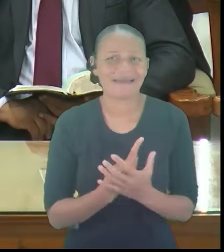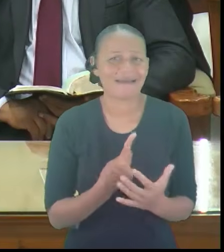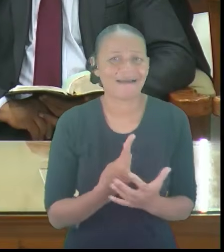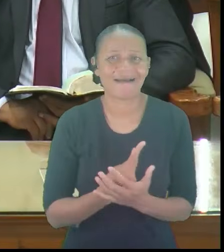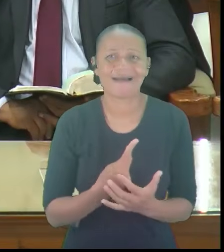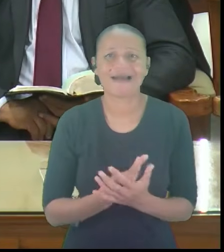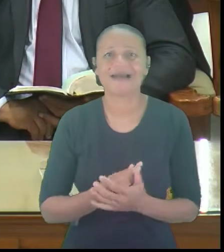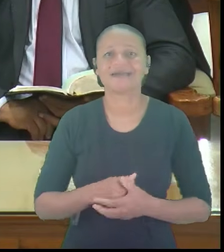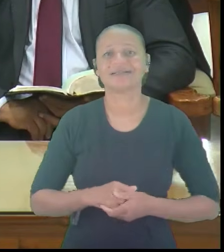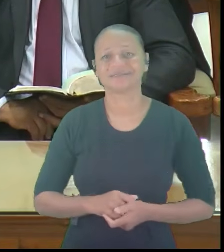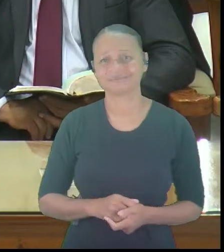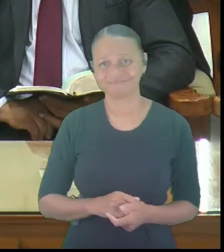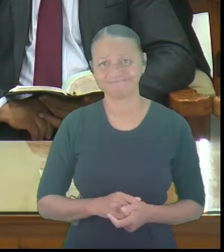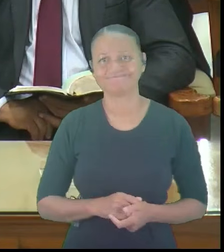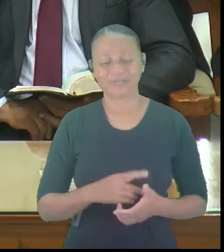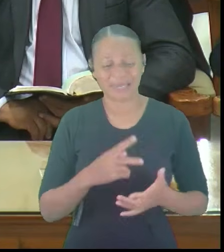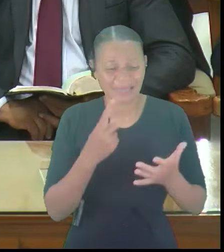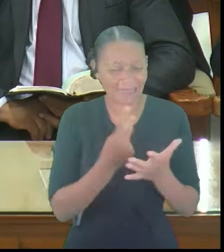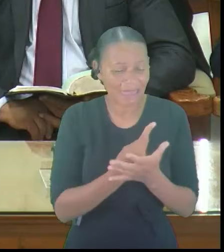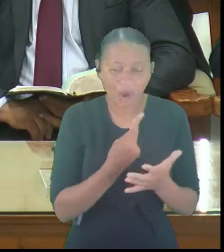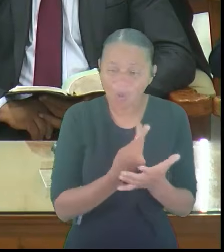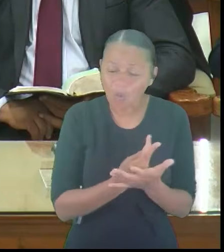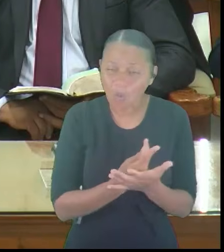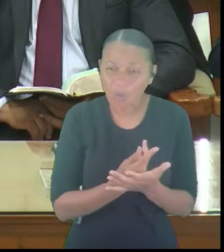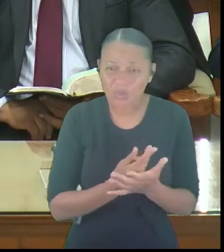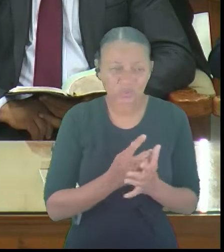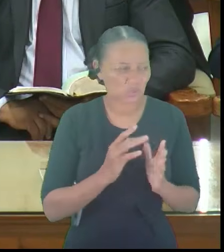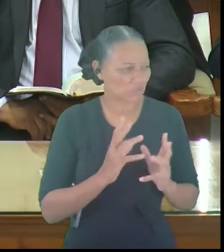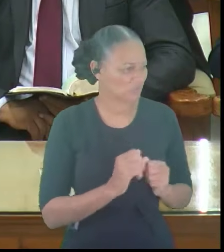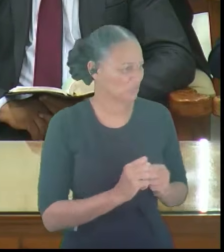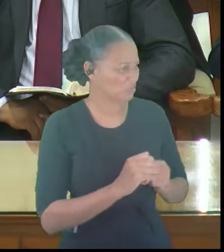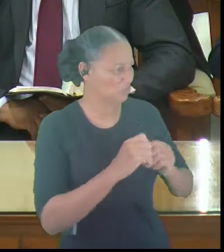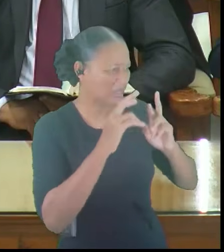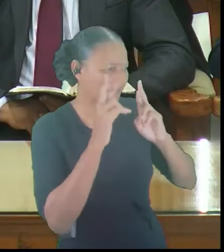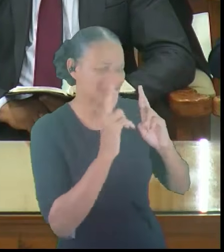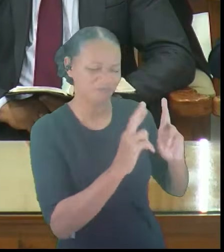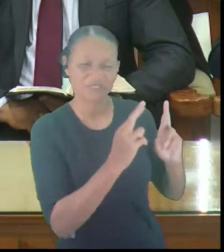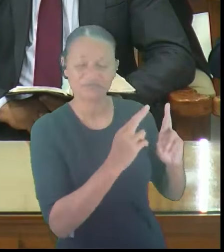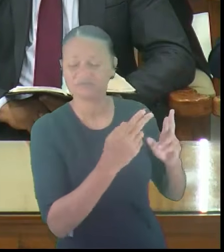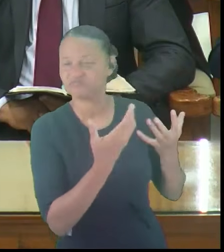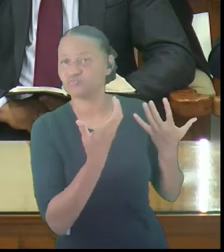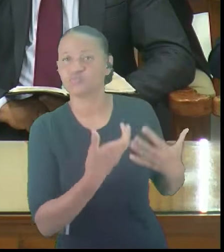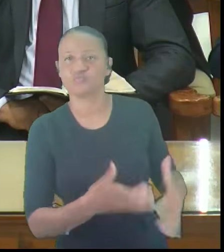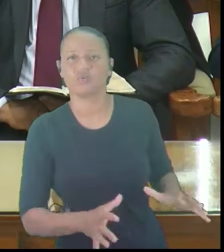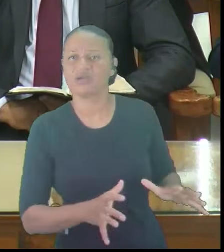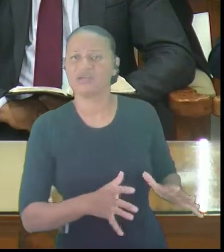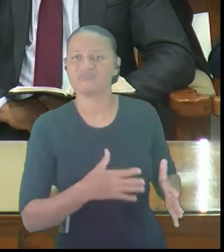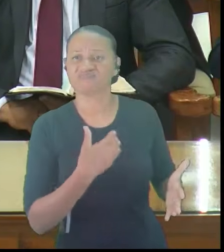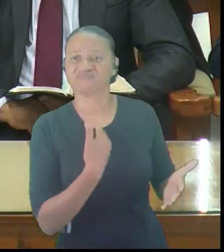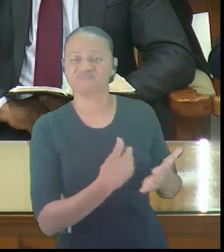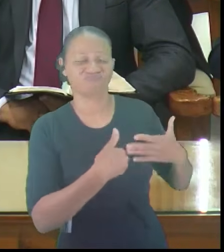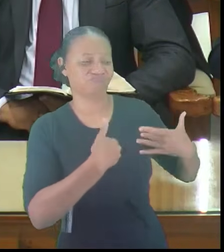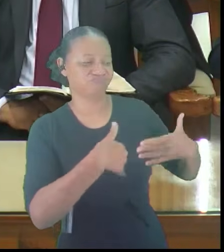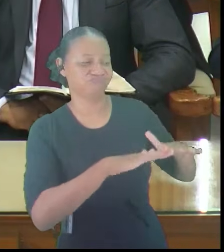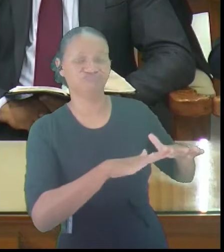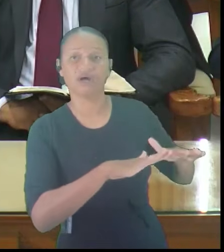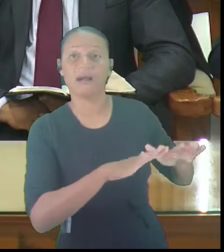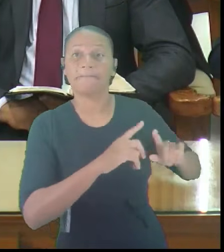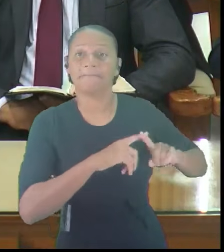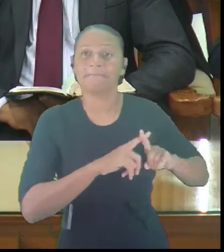que fez com que a igreja perdesse o respeito do povo, da sociedade. Mas Deus